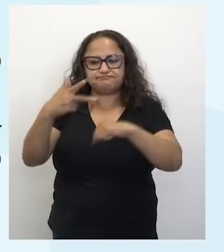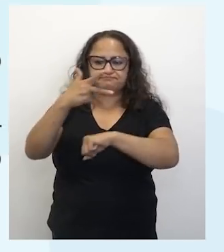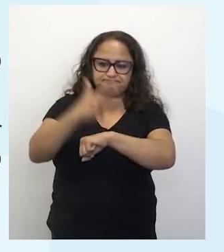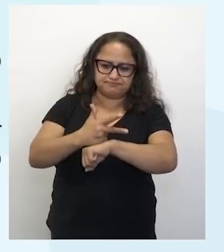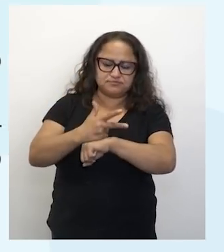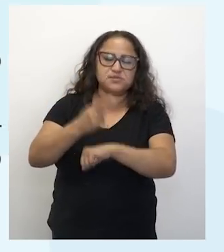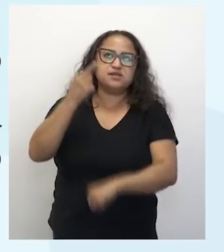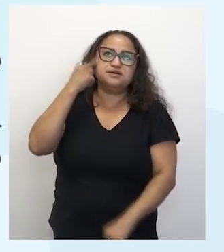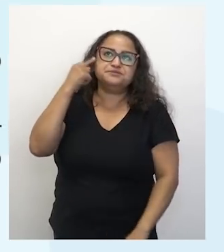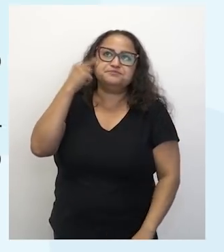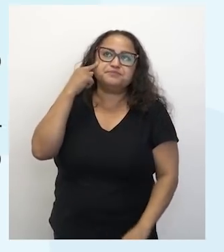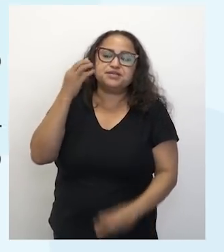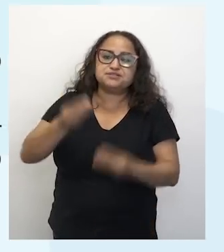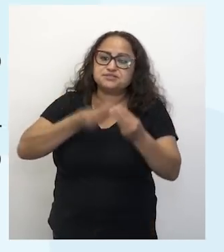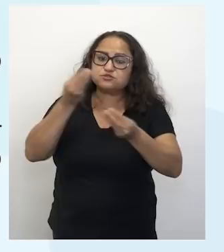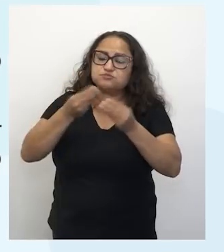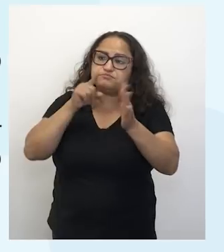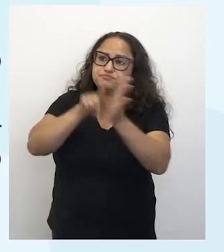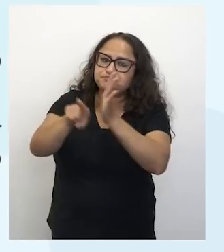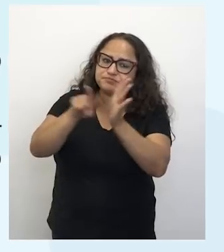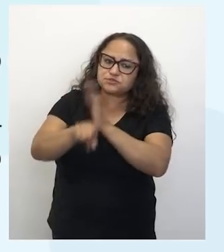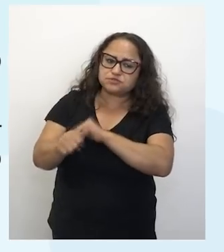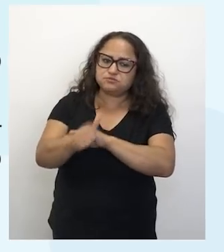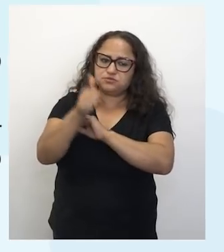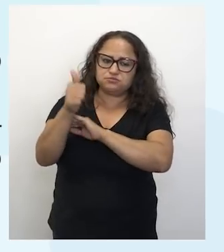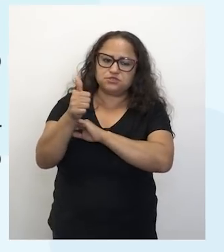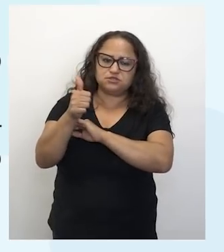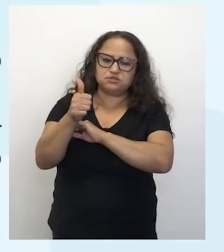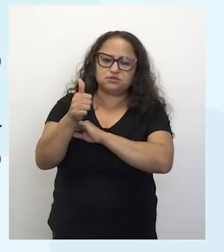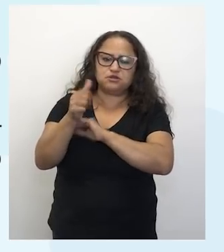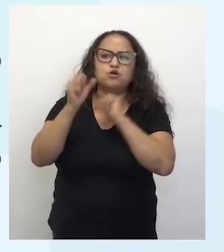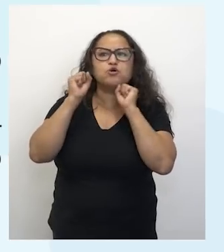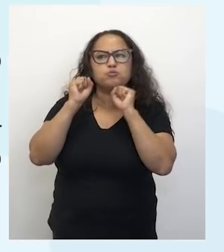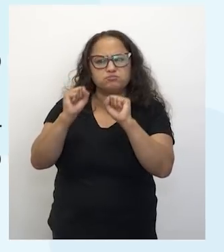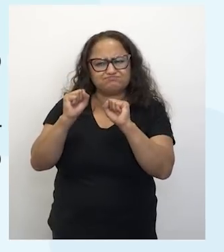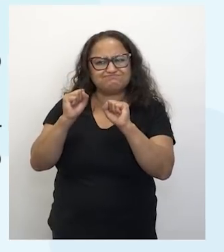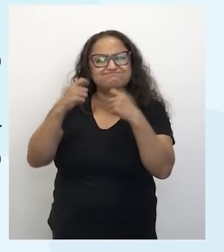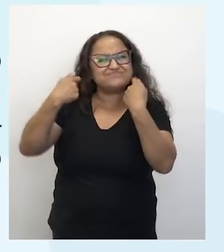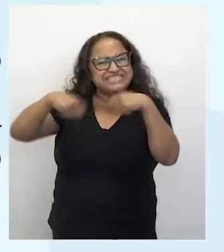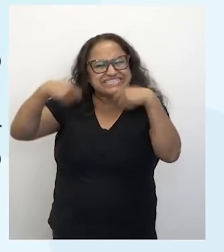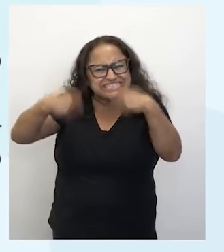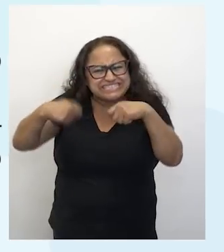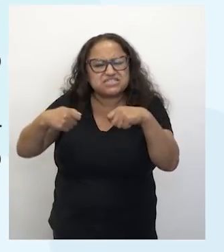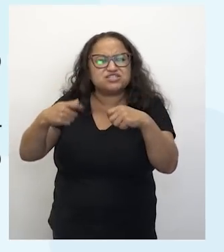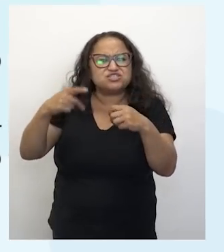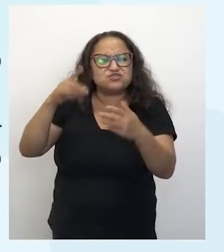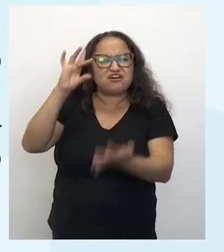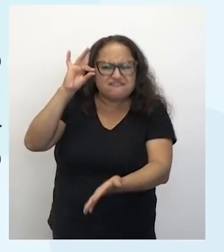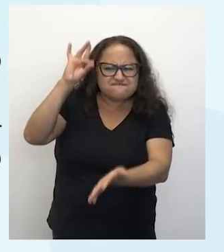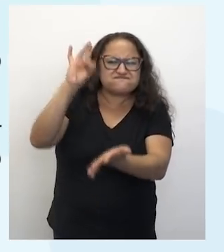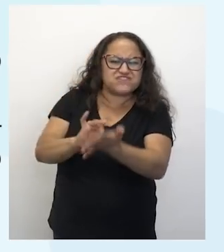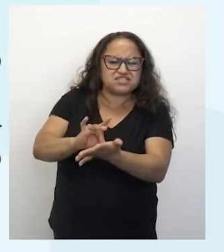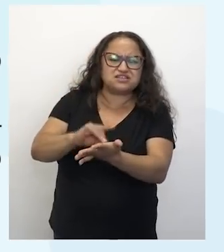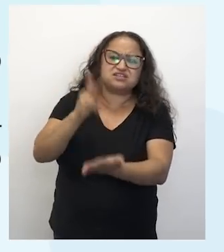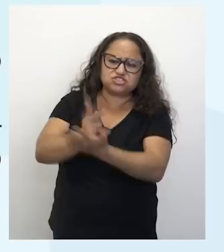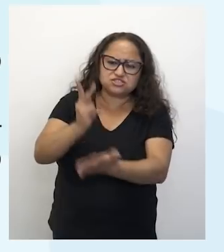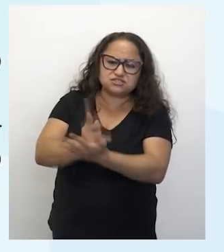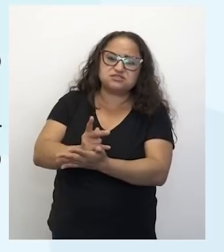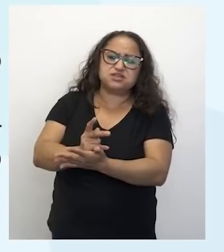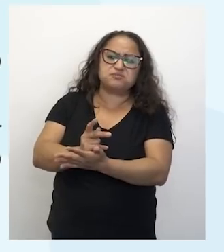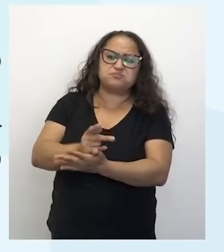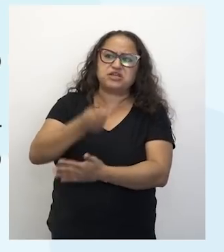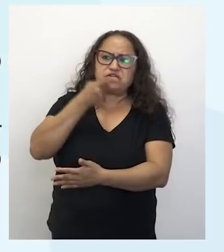pense a respeito dessas perguntas. A primeira é: devo sempre dizer a verdade? Ou existem ocasiões em que eu